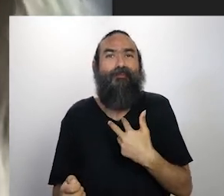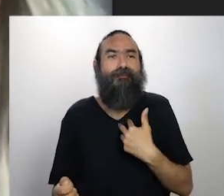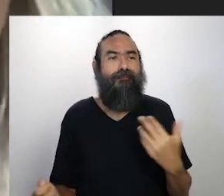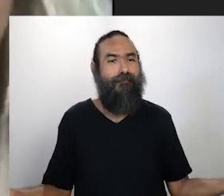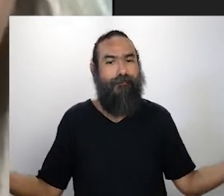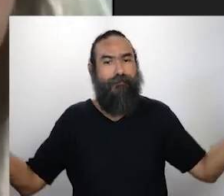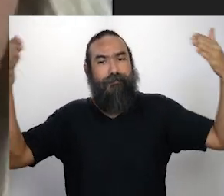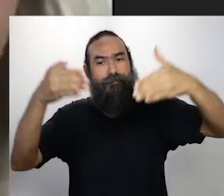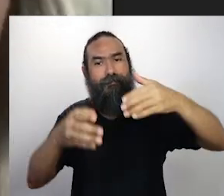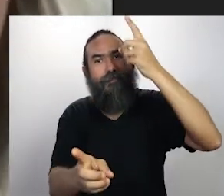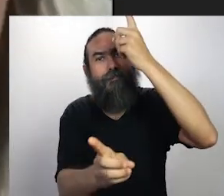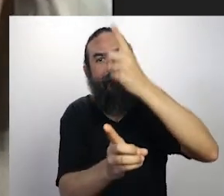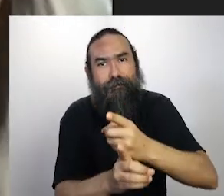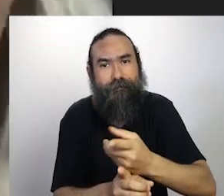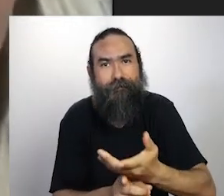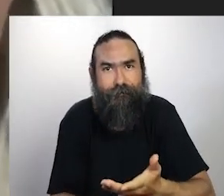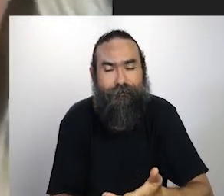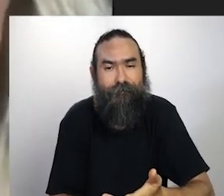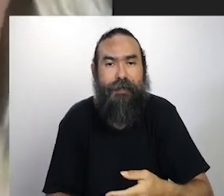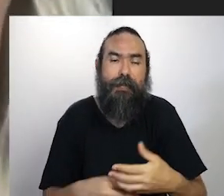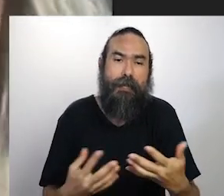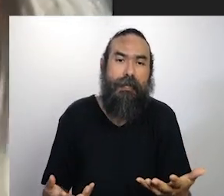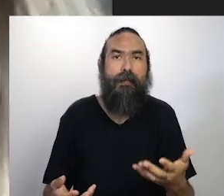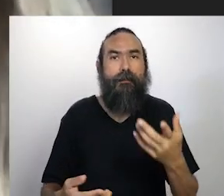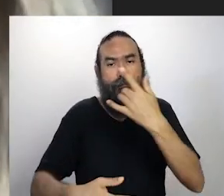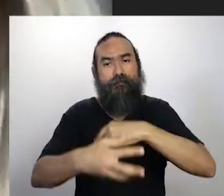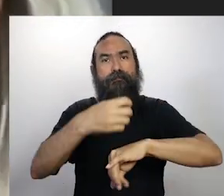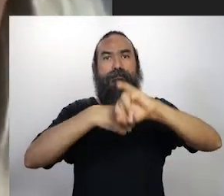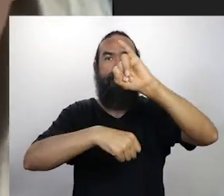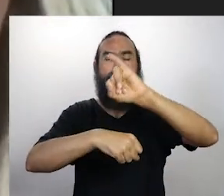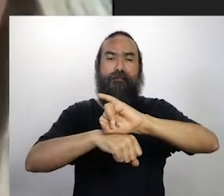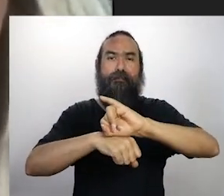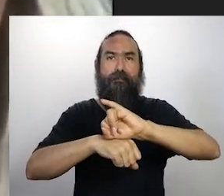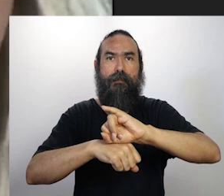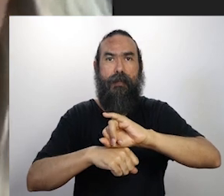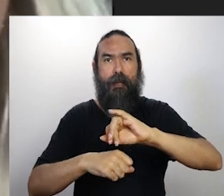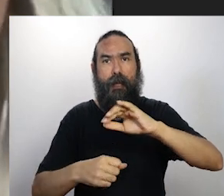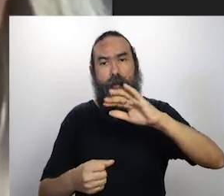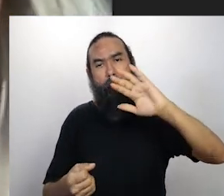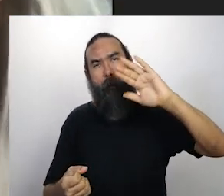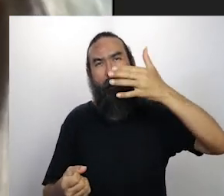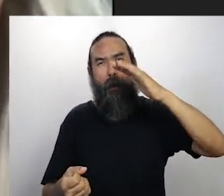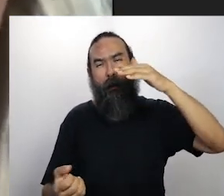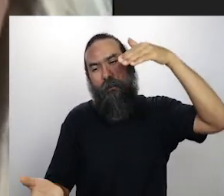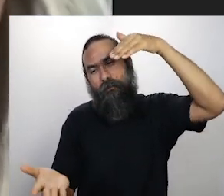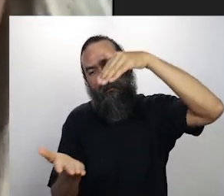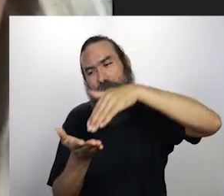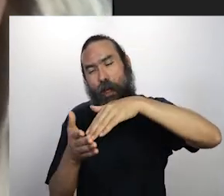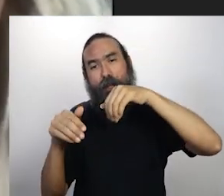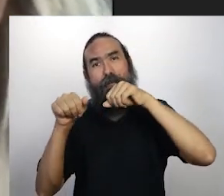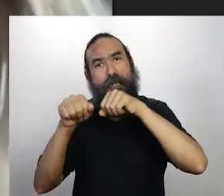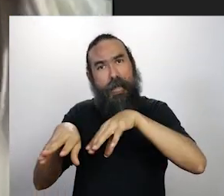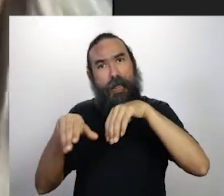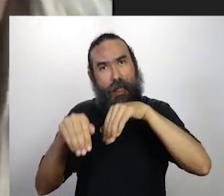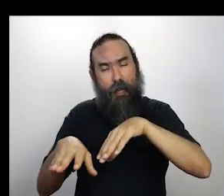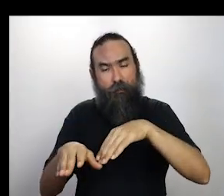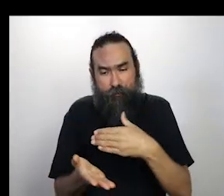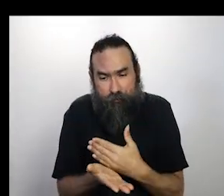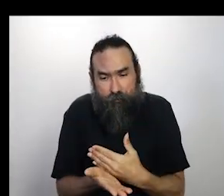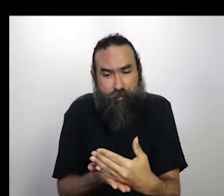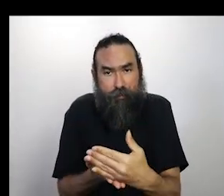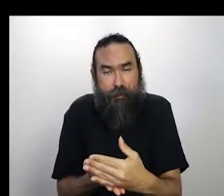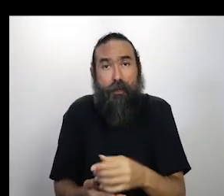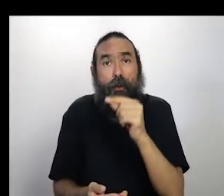presencialmente, vamos falar assim, mas nós vamos continuar com o movimento. Então, a partir do final de setembro, nós vamos fazer de 15,